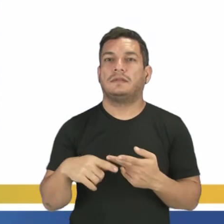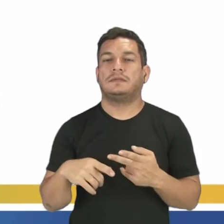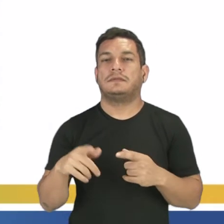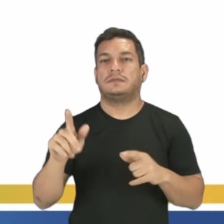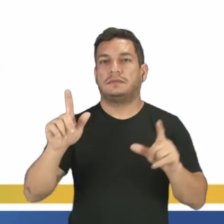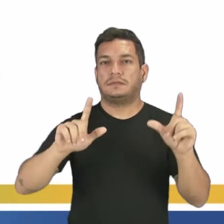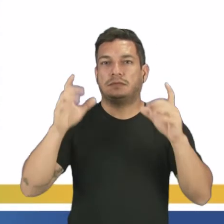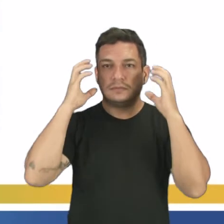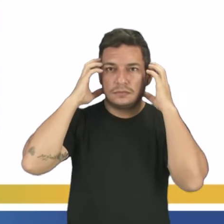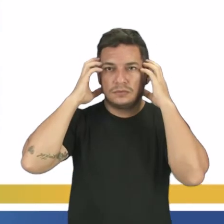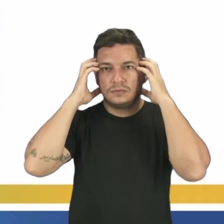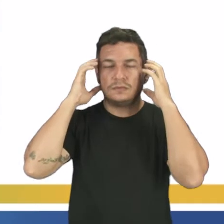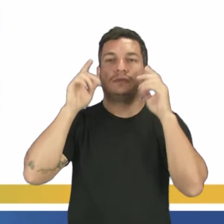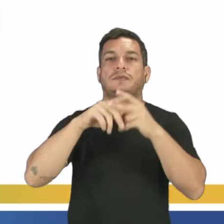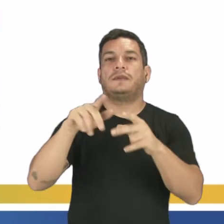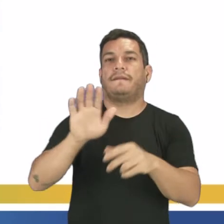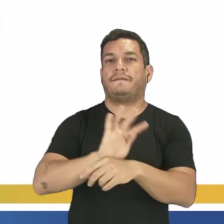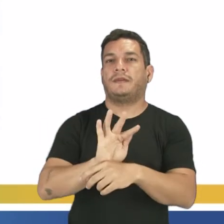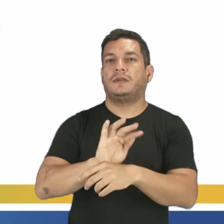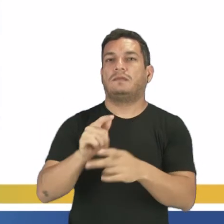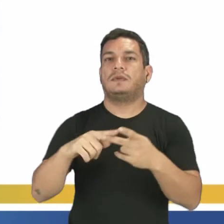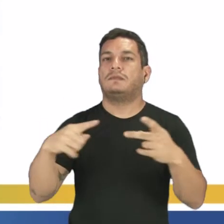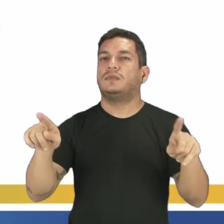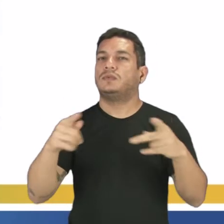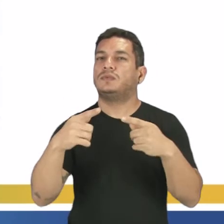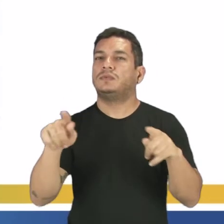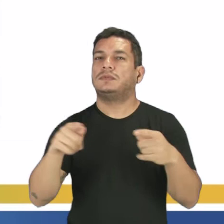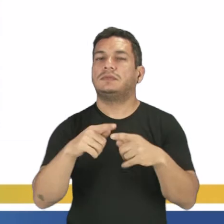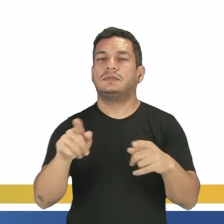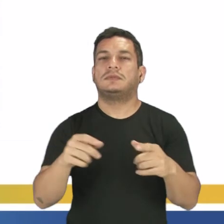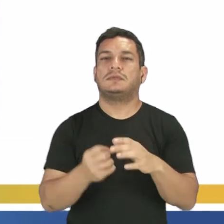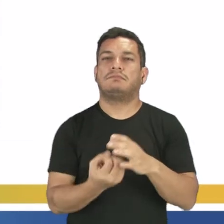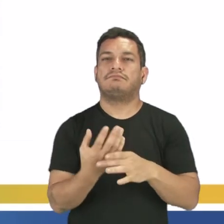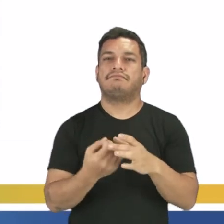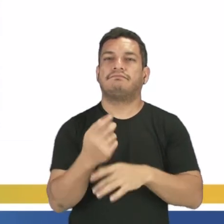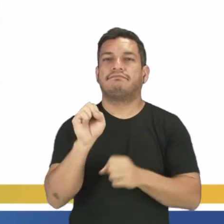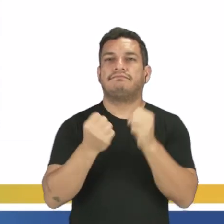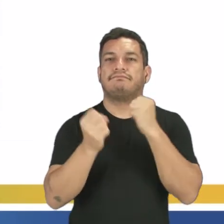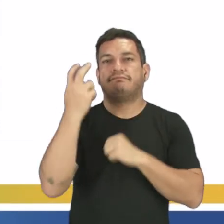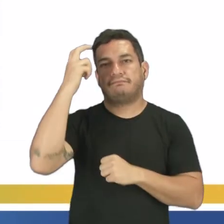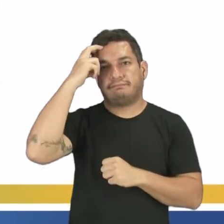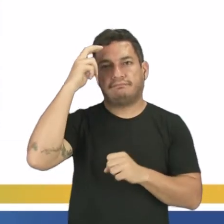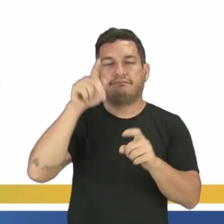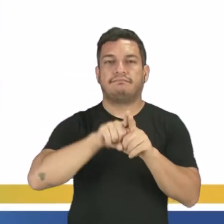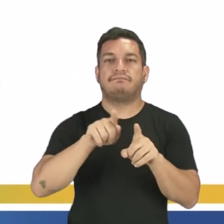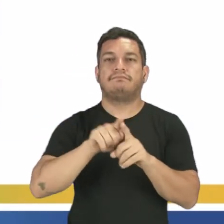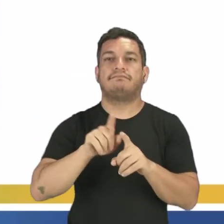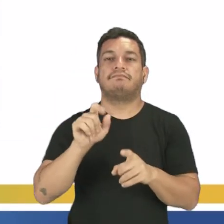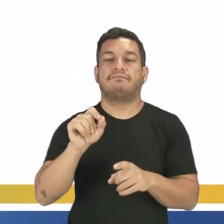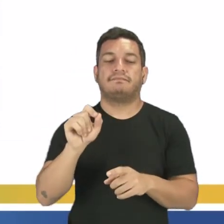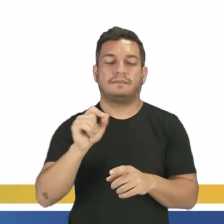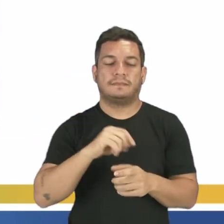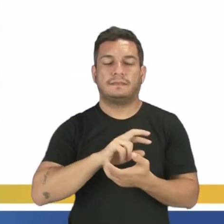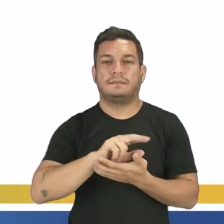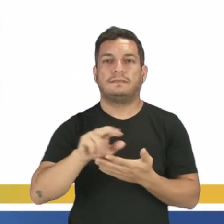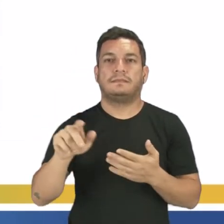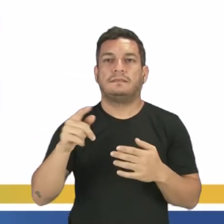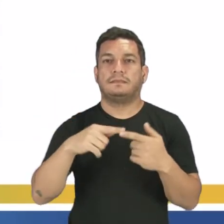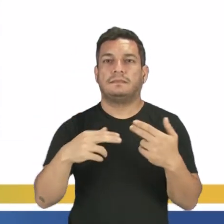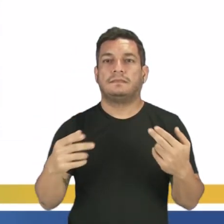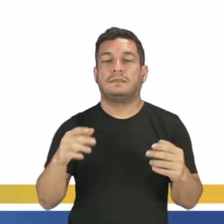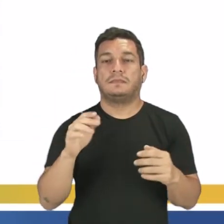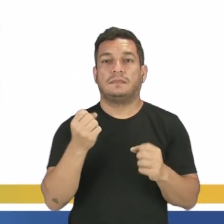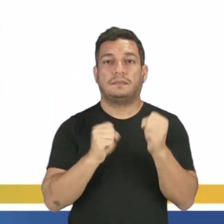programas radiofônicos, filmes, músicas são produzidos pela indústria cultural como os demais produtos